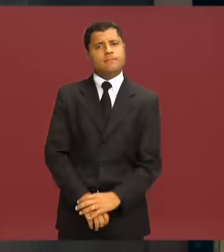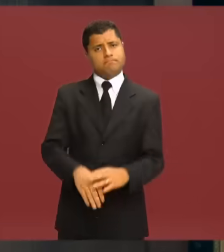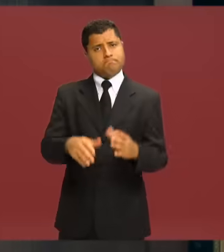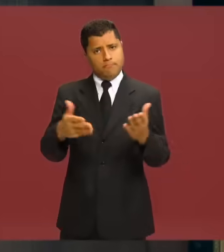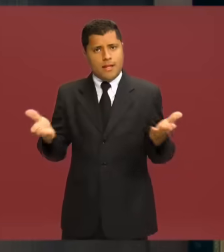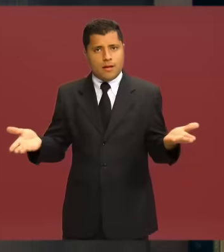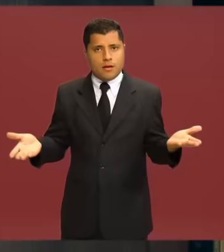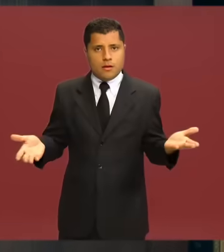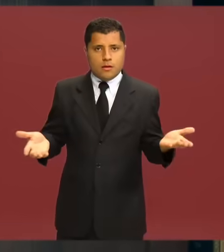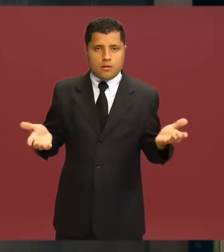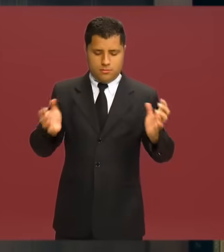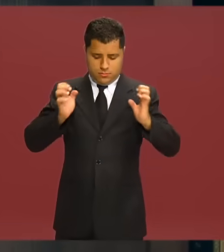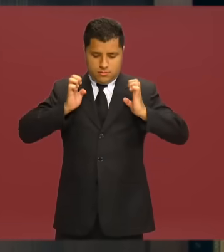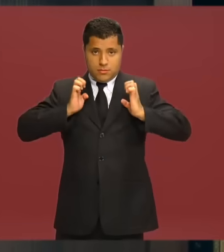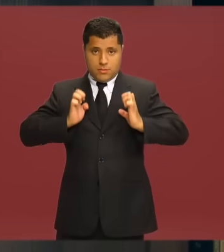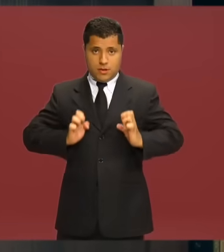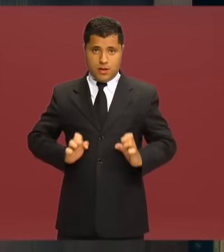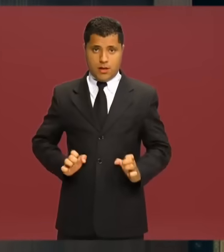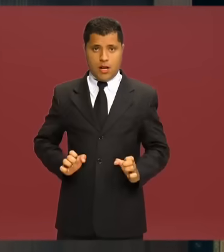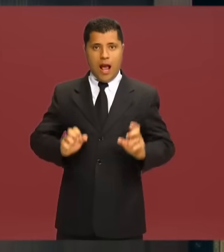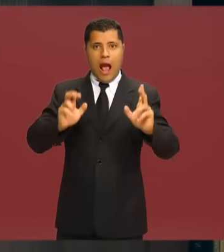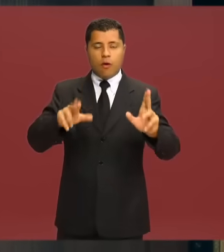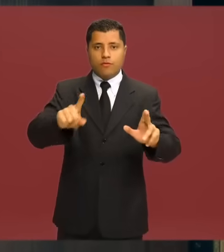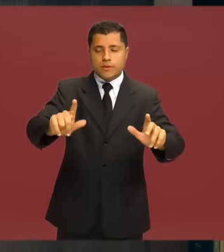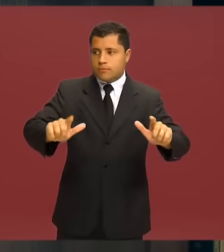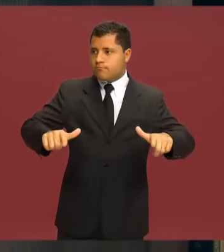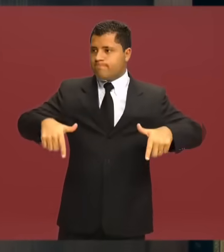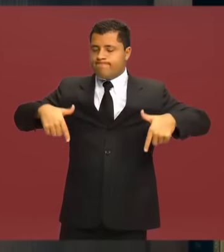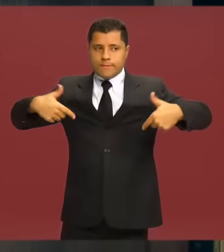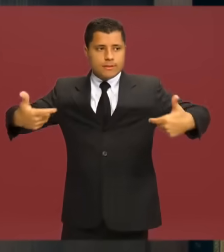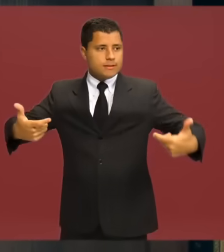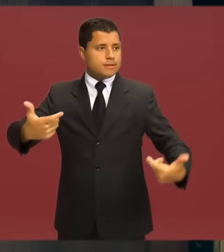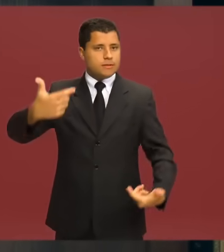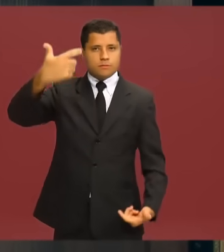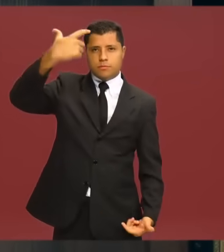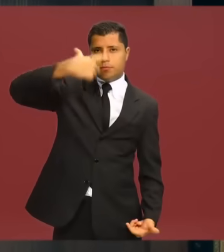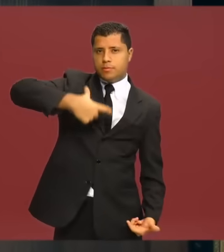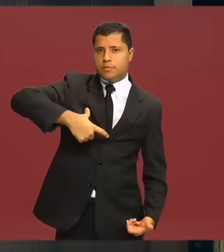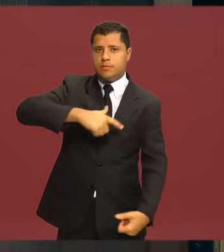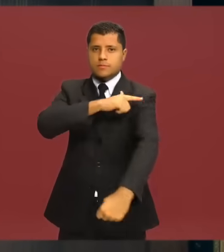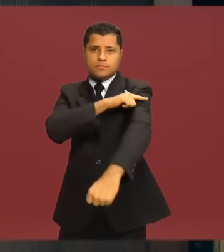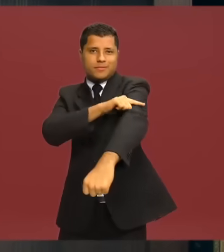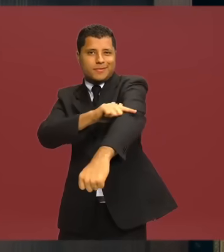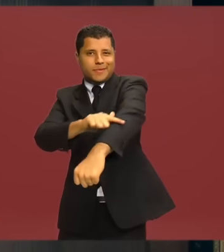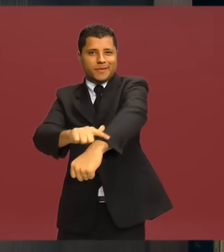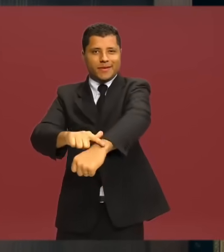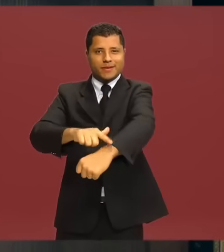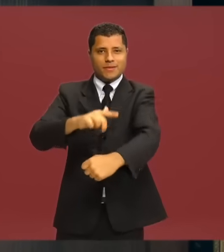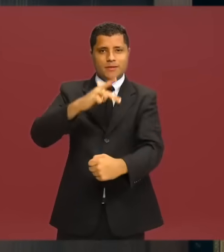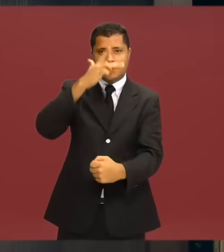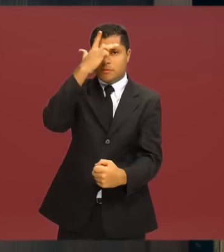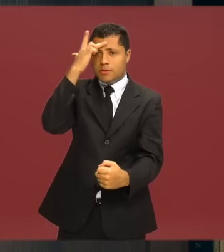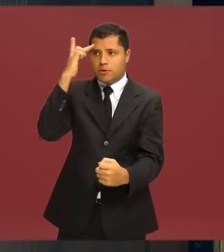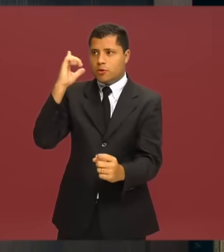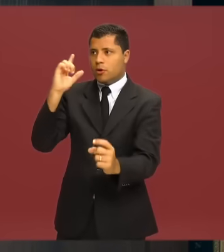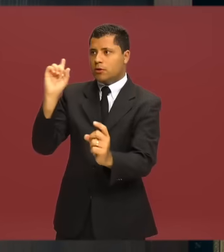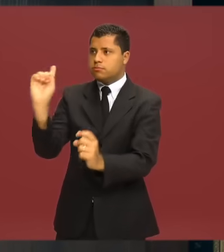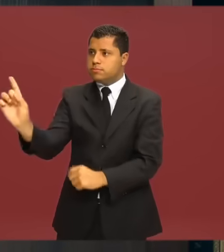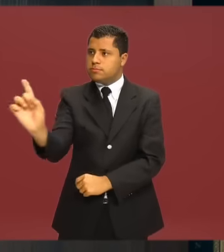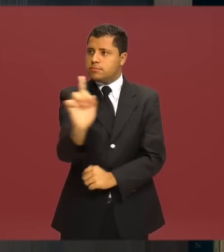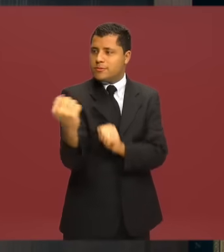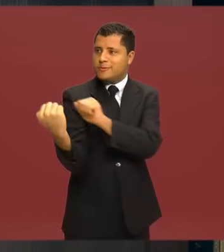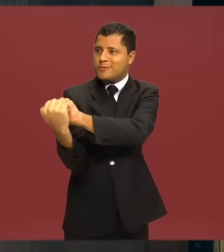ética bem ética é um zelo que temos que ter com a